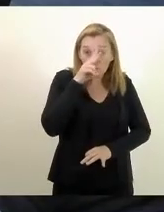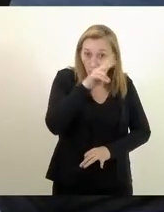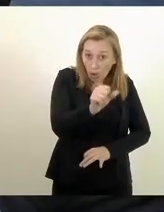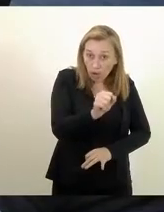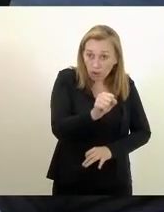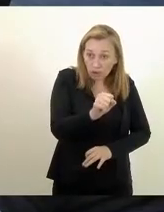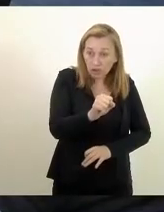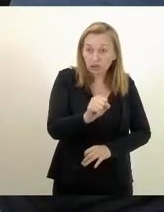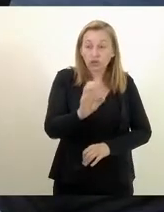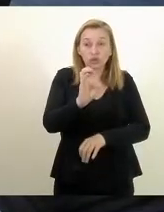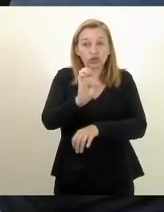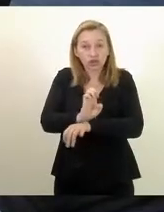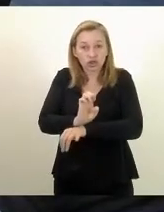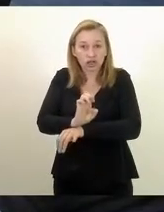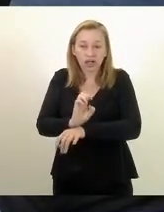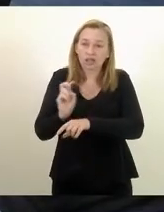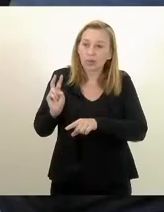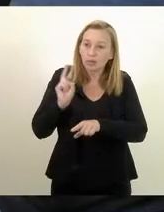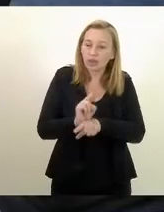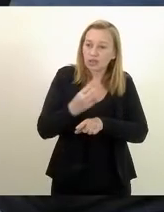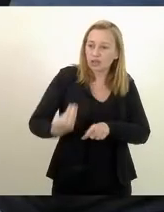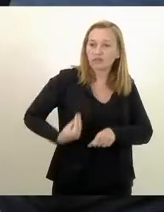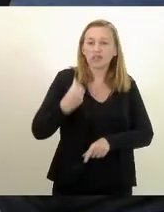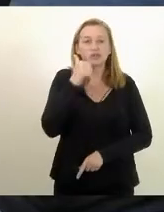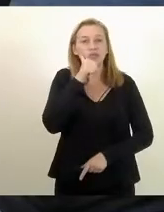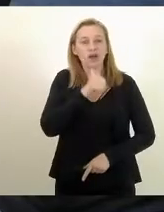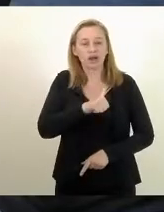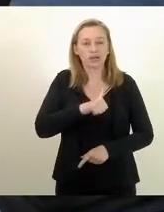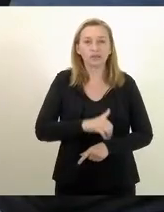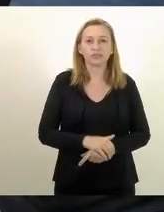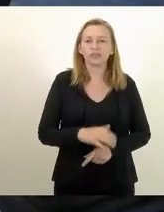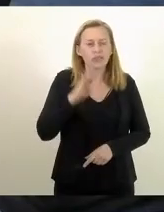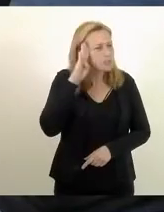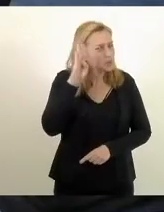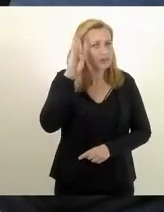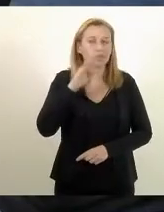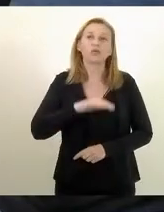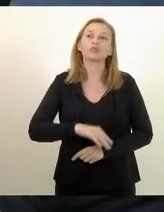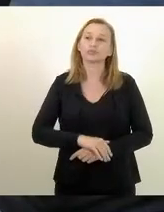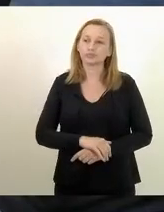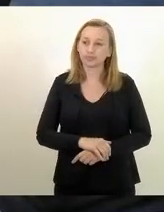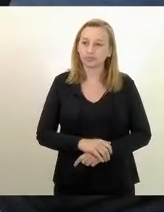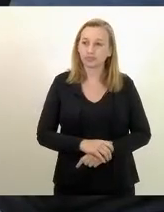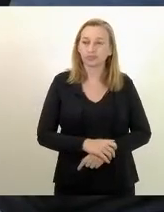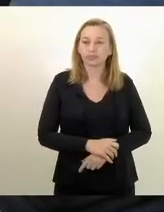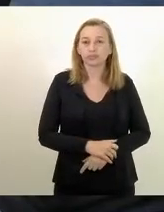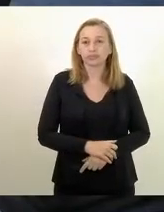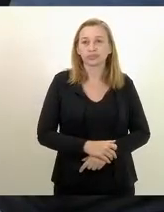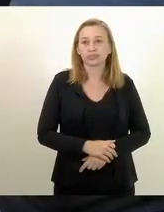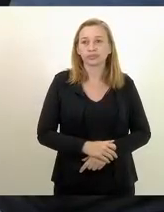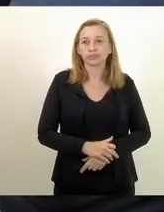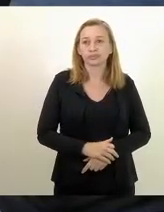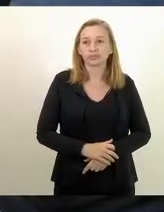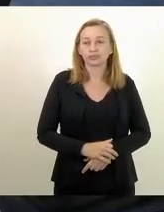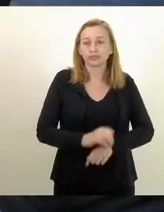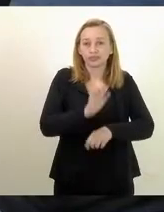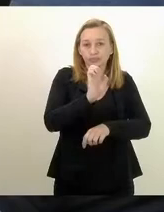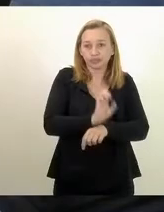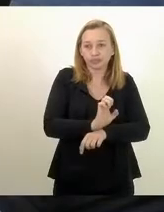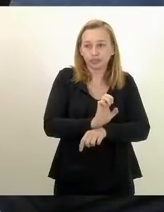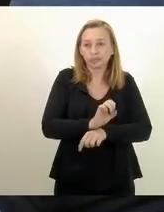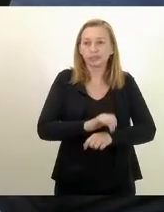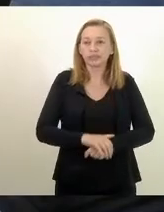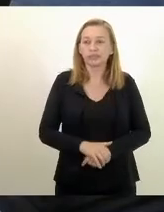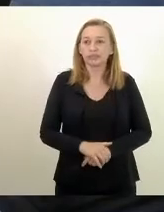do Estado na defesa da vida das mulheres é fundamental em um Estado em